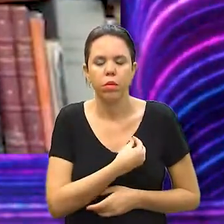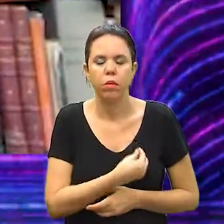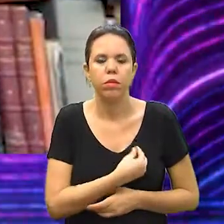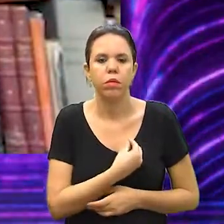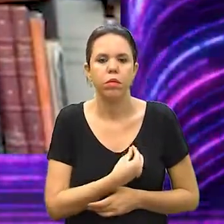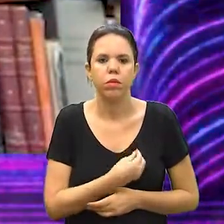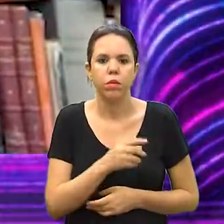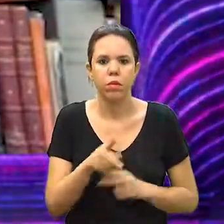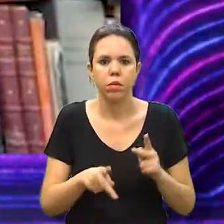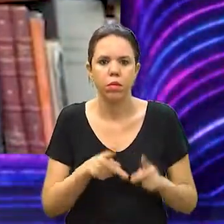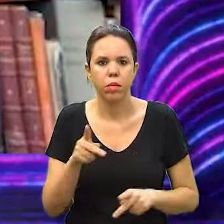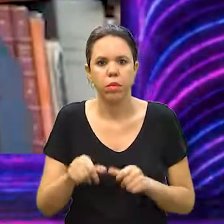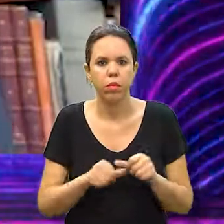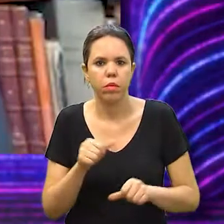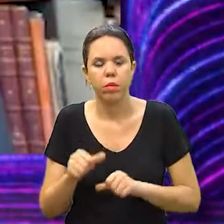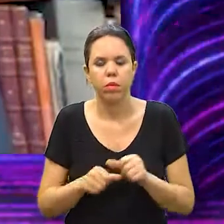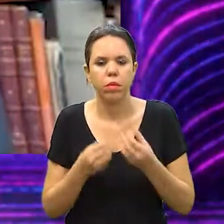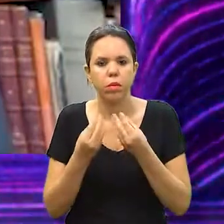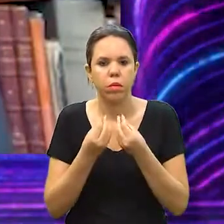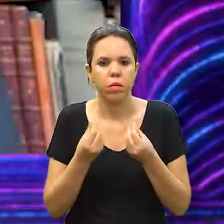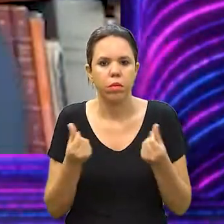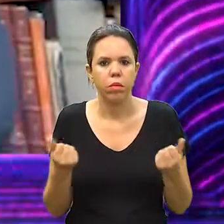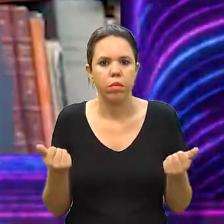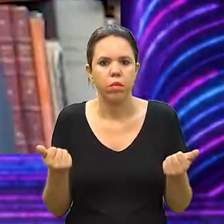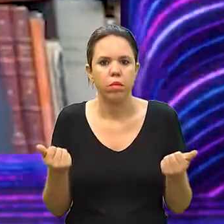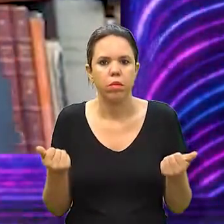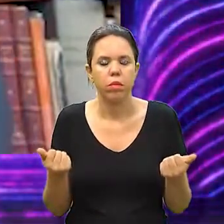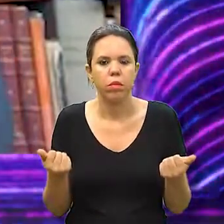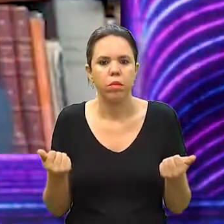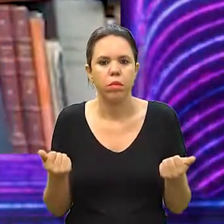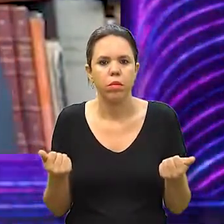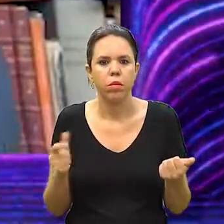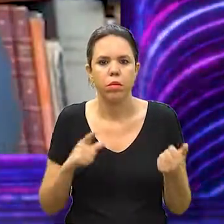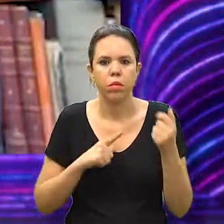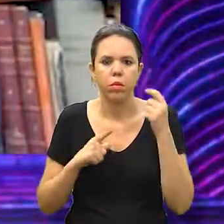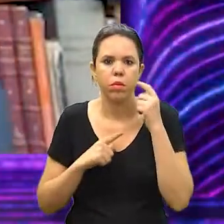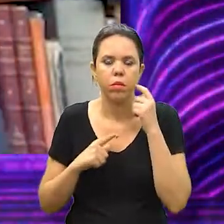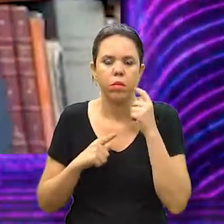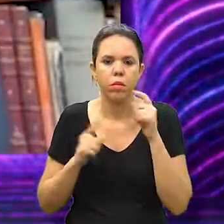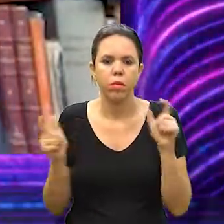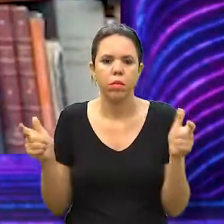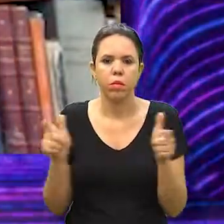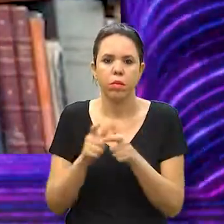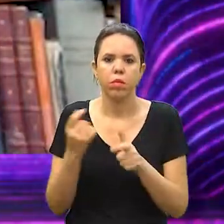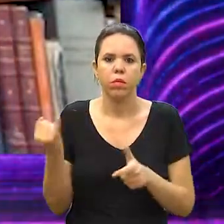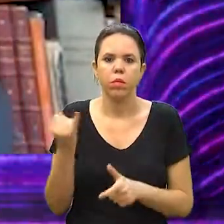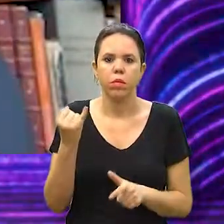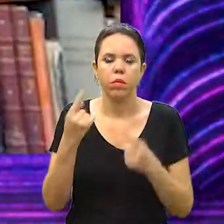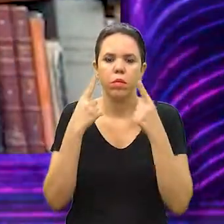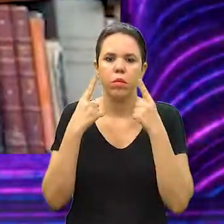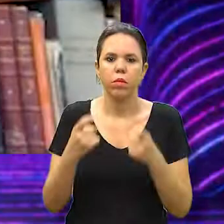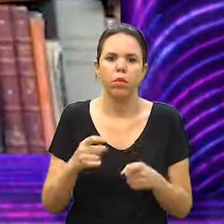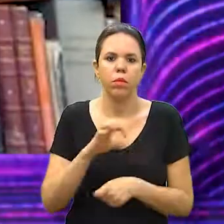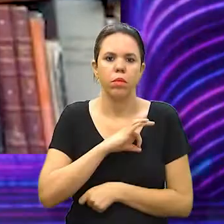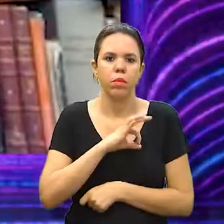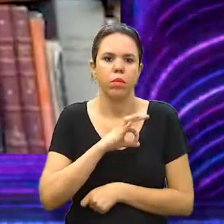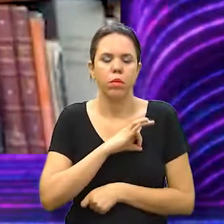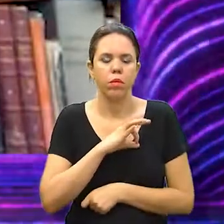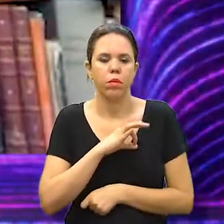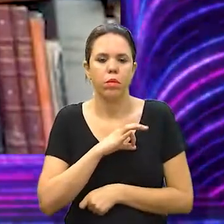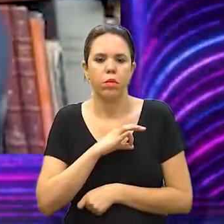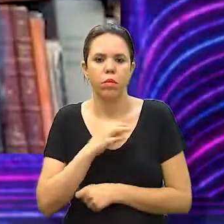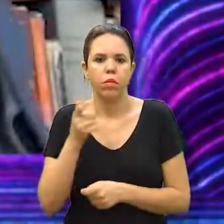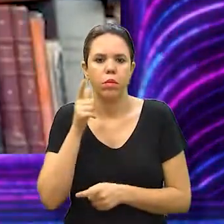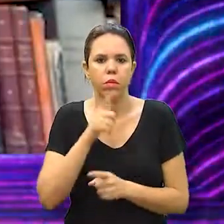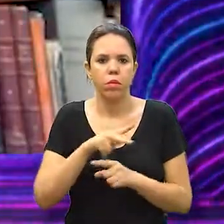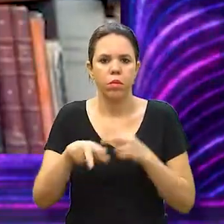vidas, essas pessoas se tornaram mais sensíveis. E, com isso, ele obteve uma redução significativa da violência policial, ao ponto de